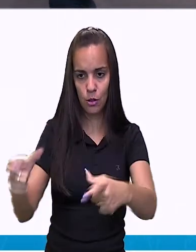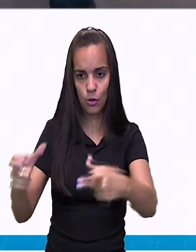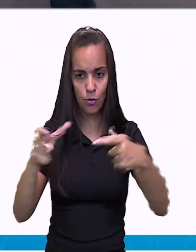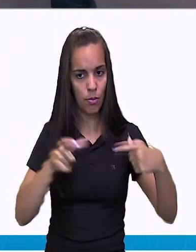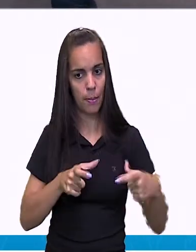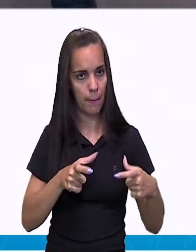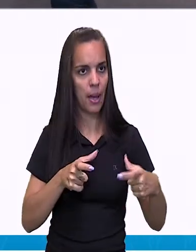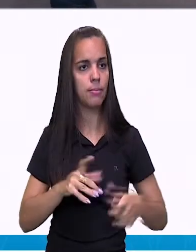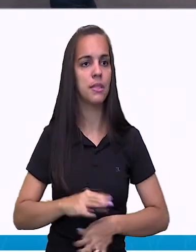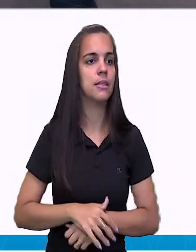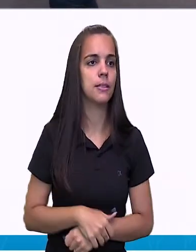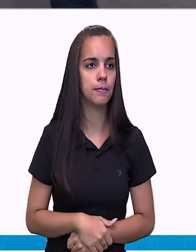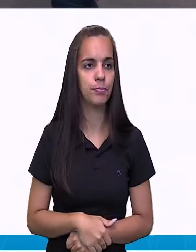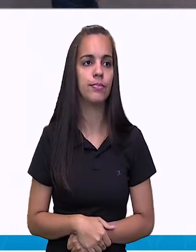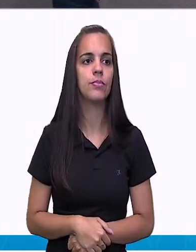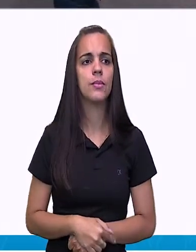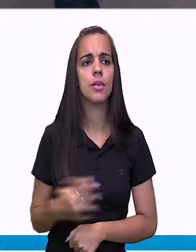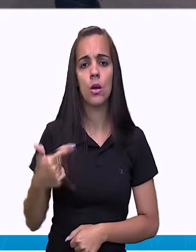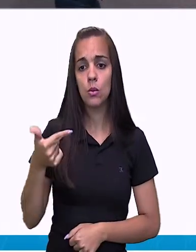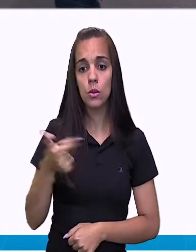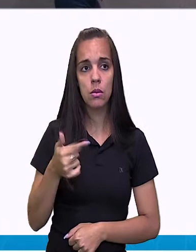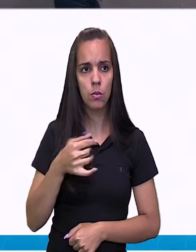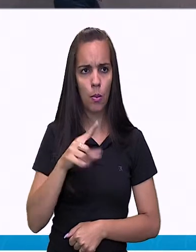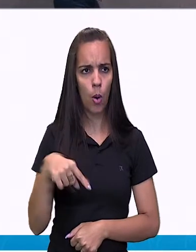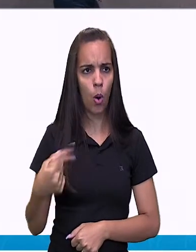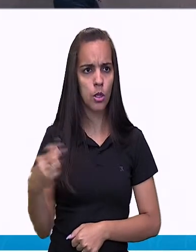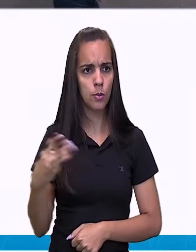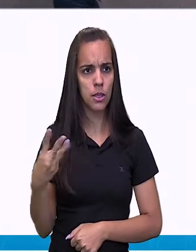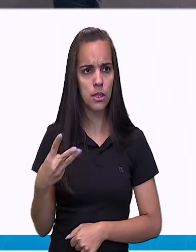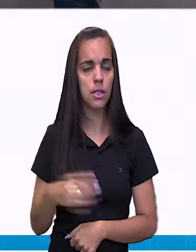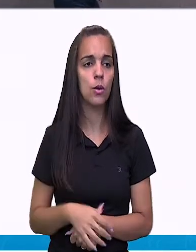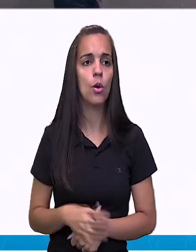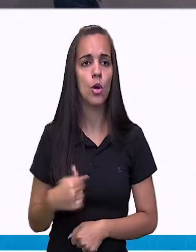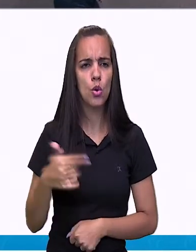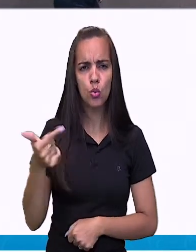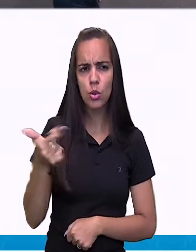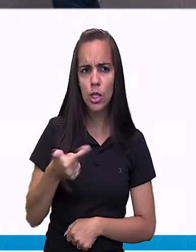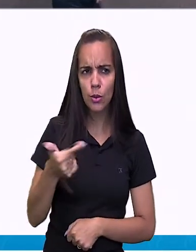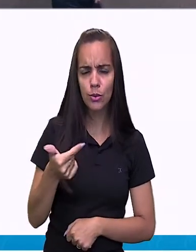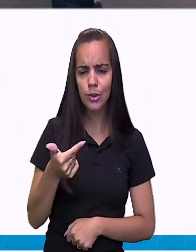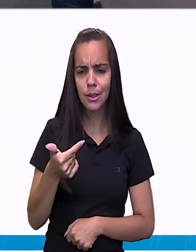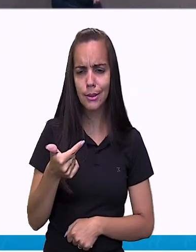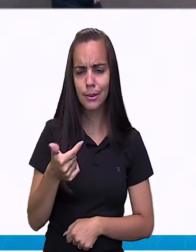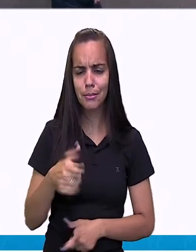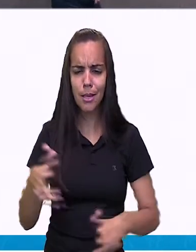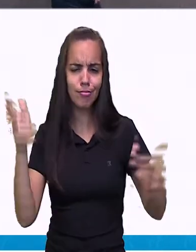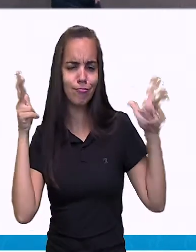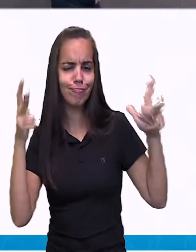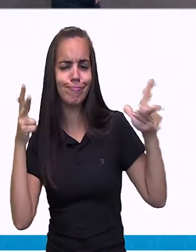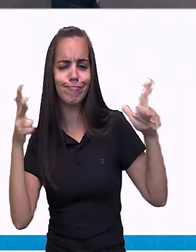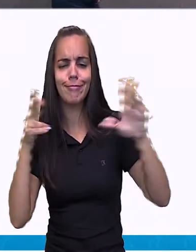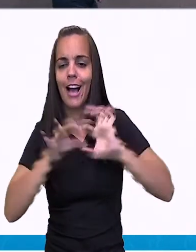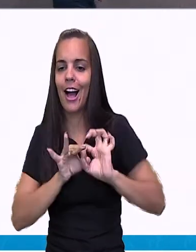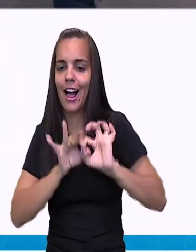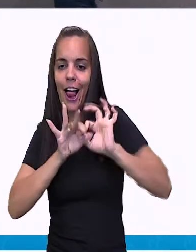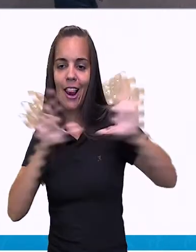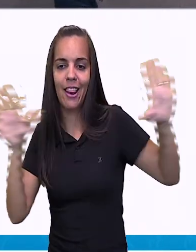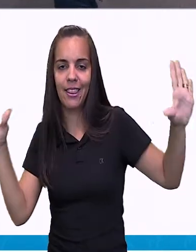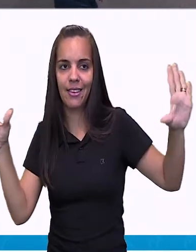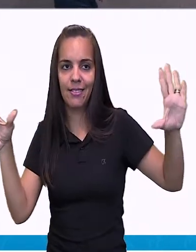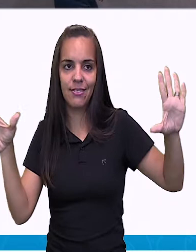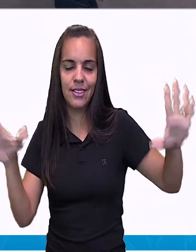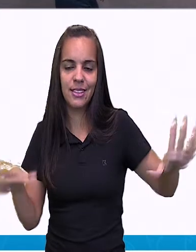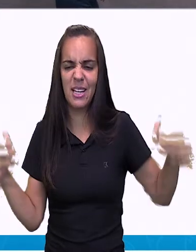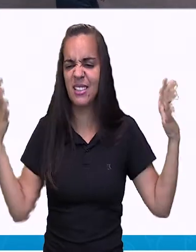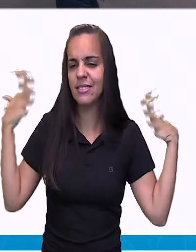Agora, observem esse exemplo. O segundo é mais aventureiro. O que a gente pode